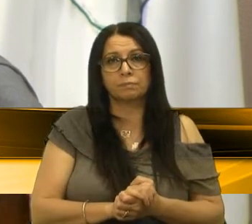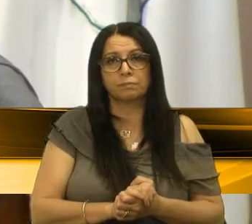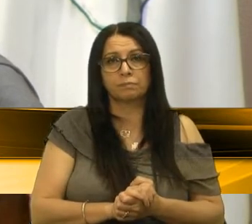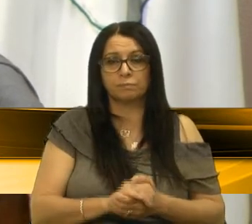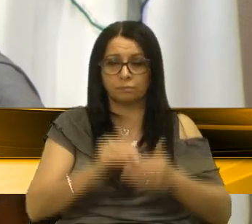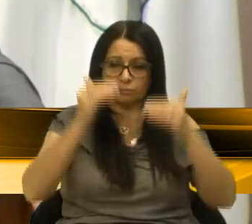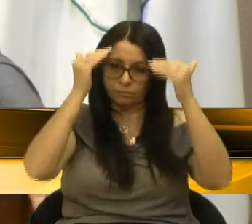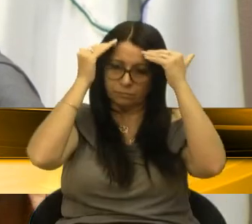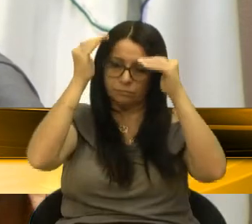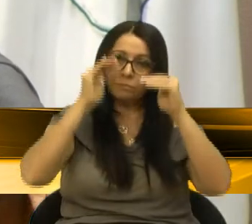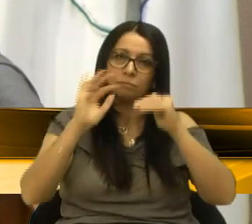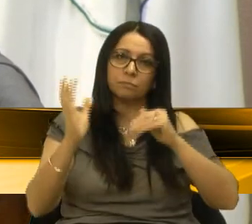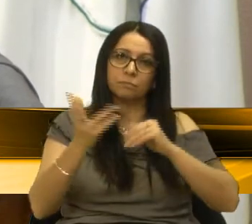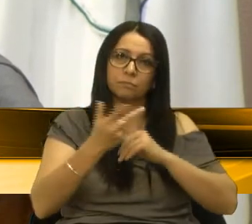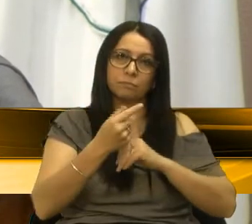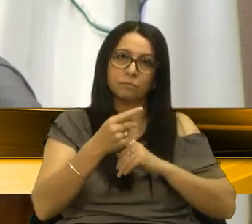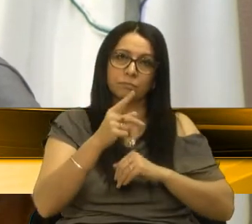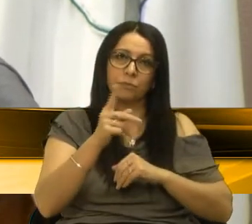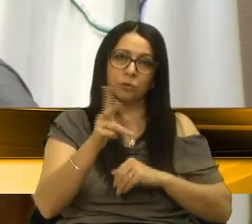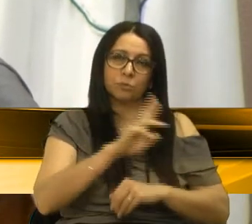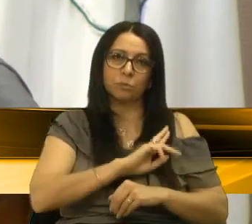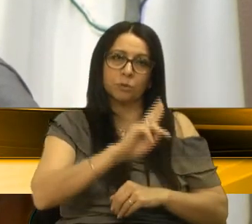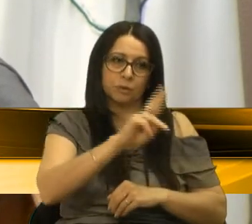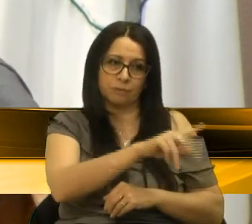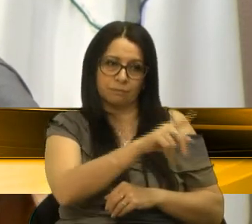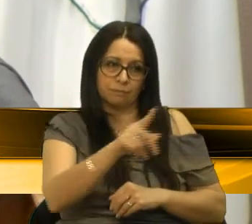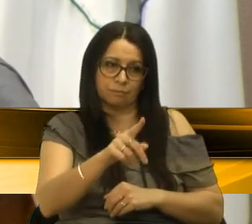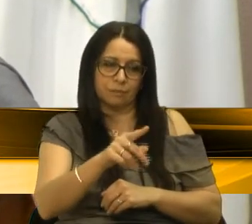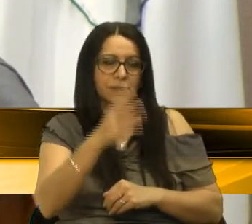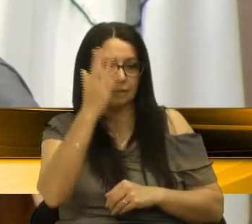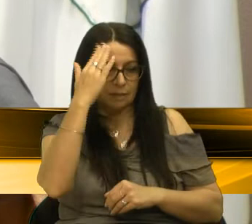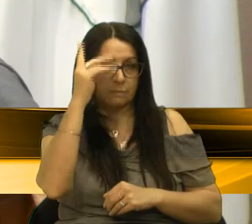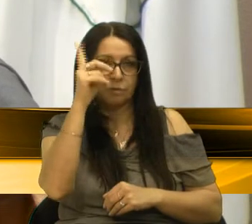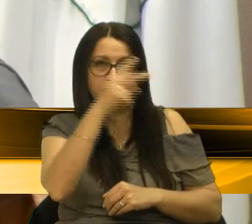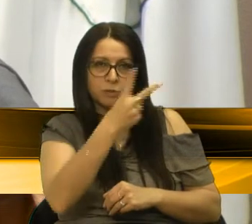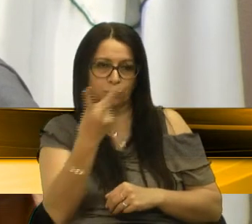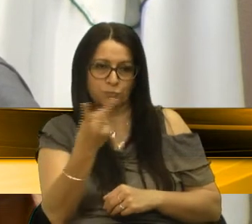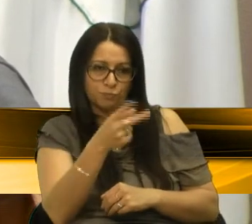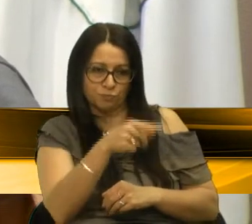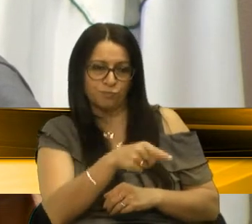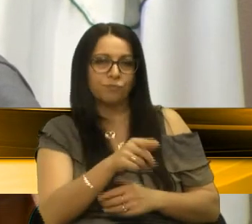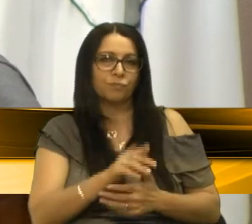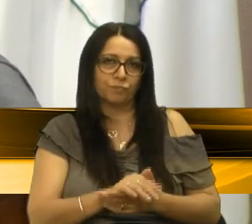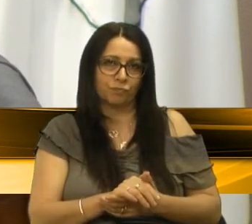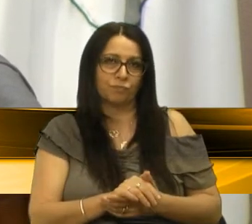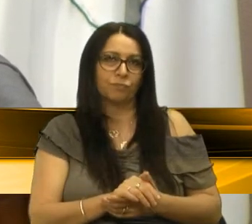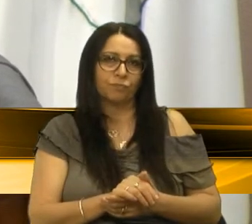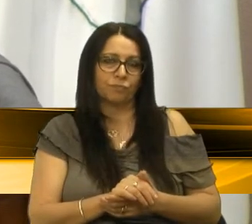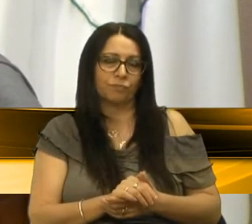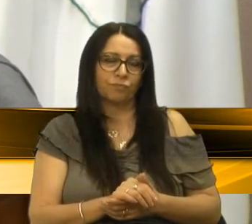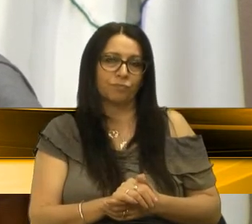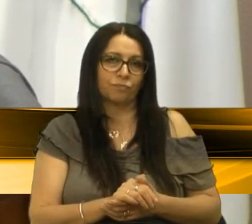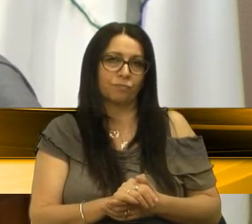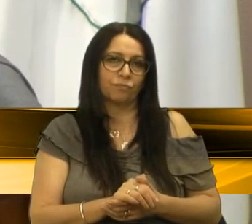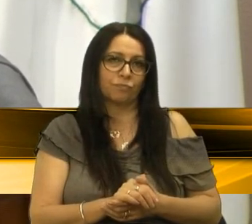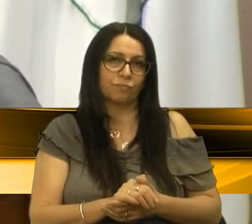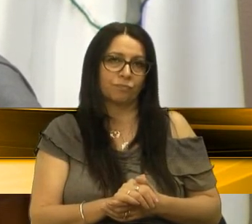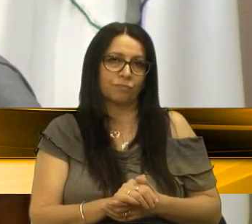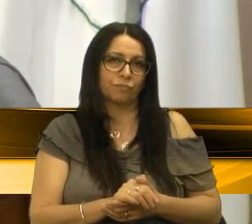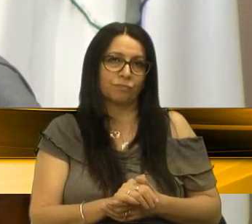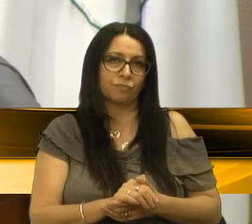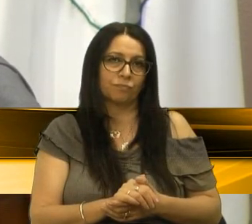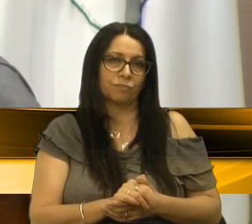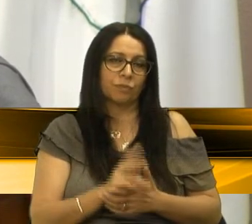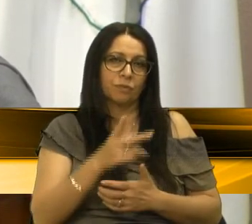respeitando o trabalho dos dois procuradores, a gente sabe o quanto foi difícil para vocês, mas dizer que seguramente